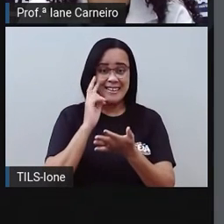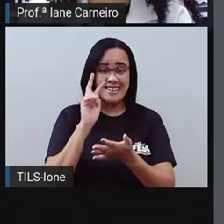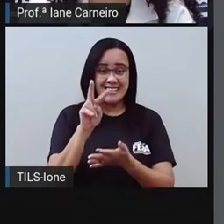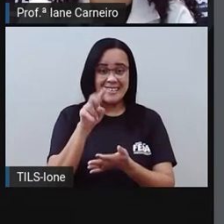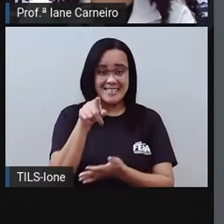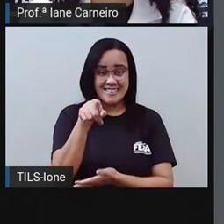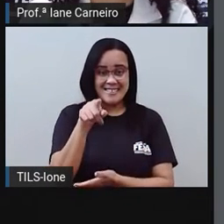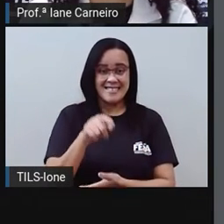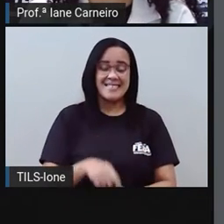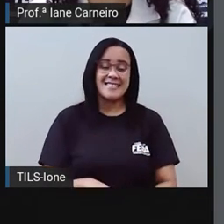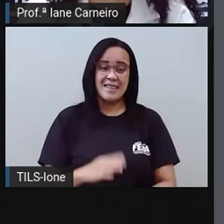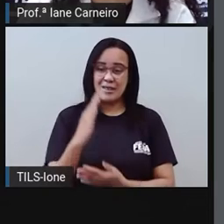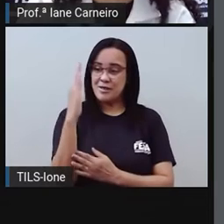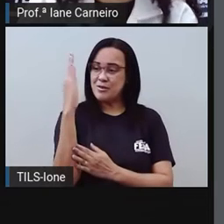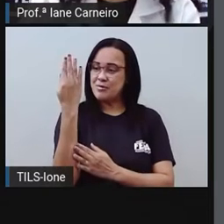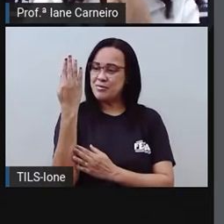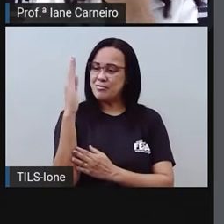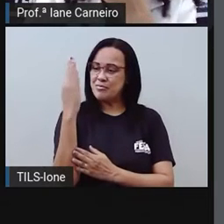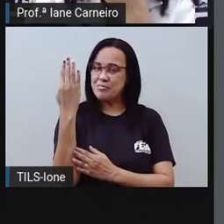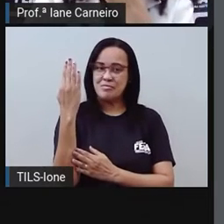ó.